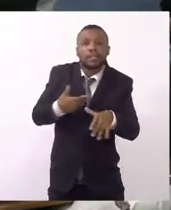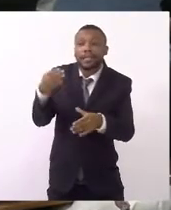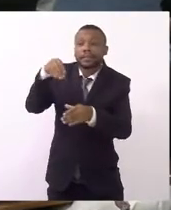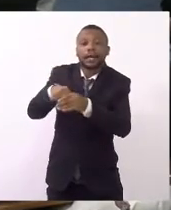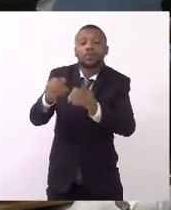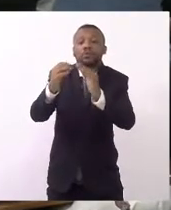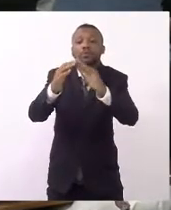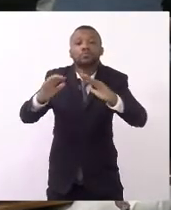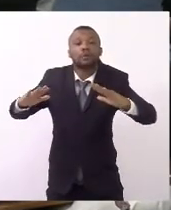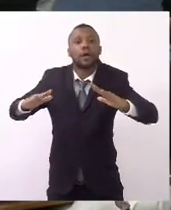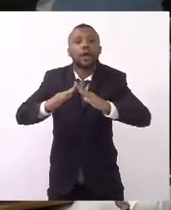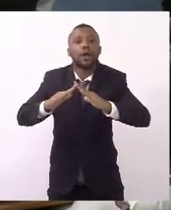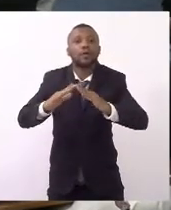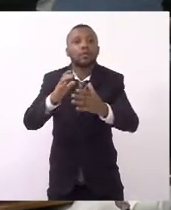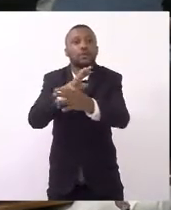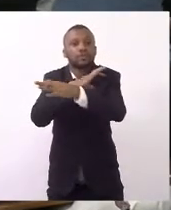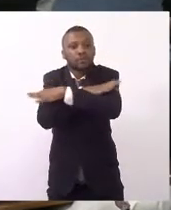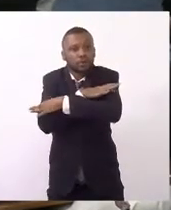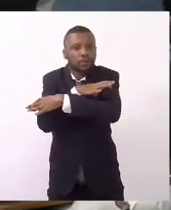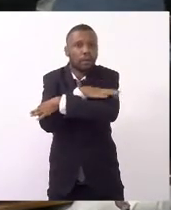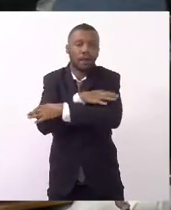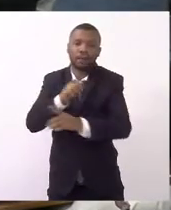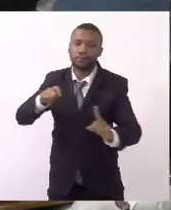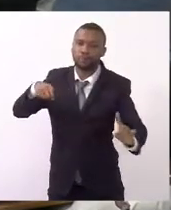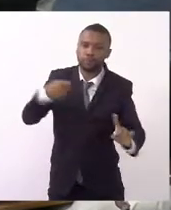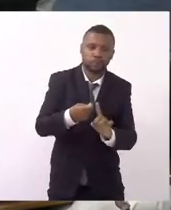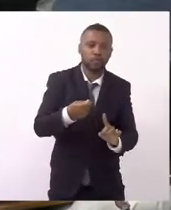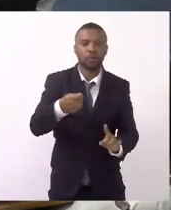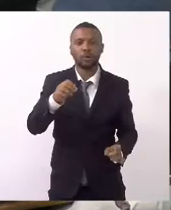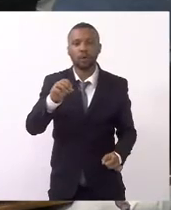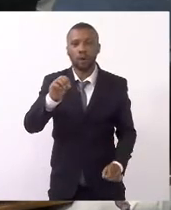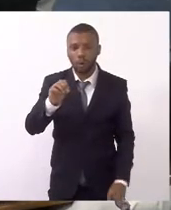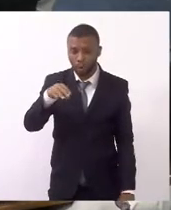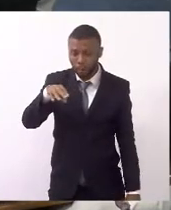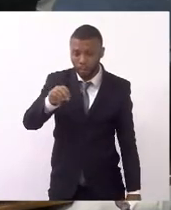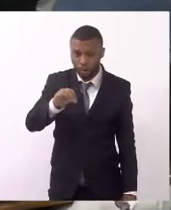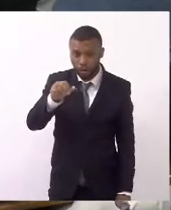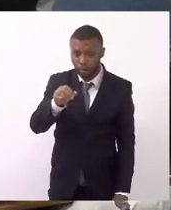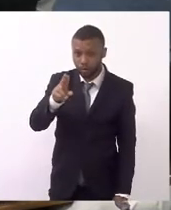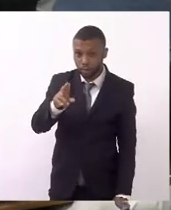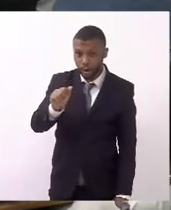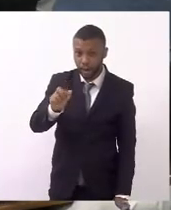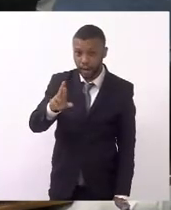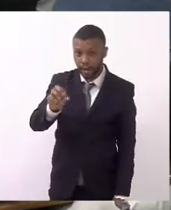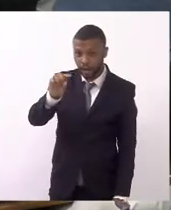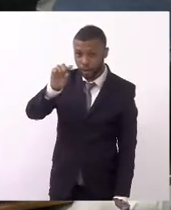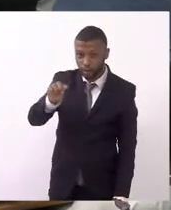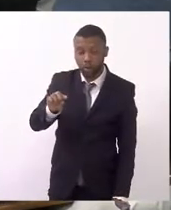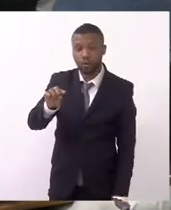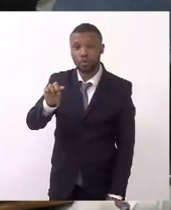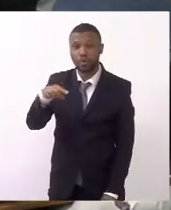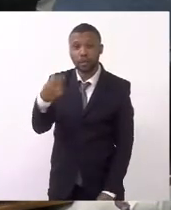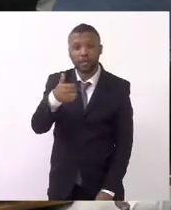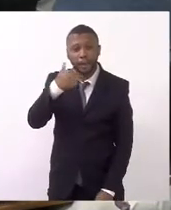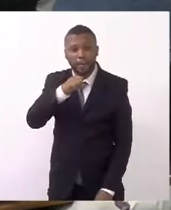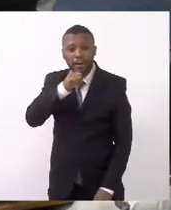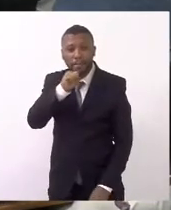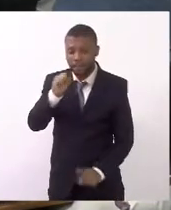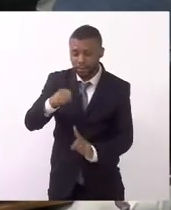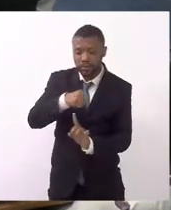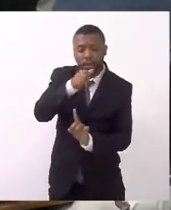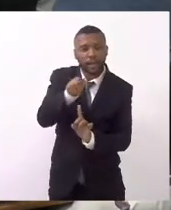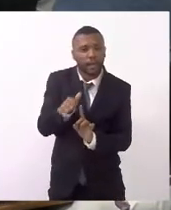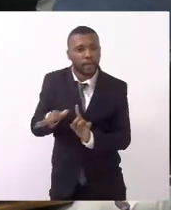terreiro de candomblé Ilê Axé um bojo aro terreiro da nossa grandiosa a mãe Beata de